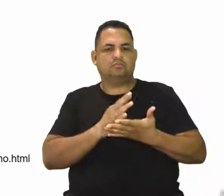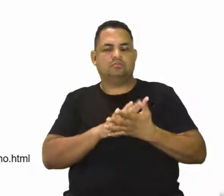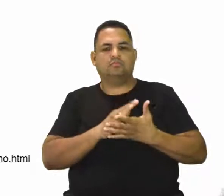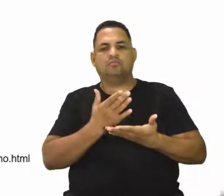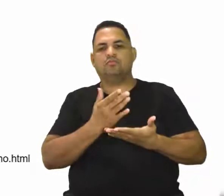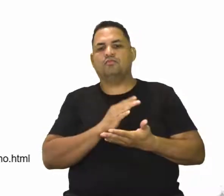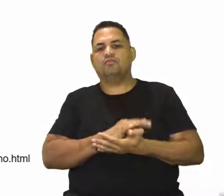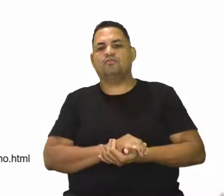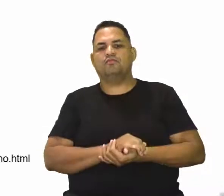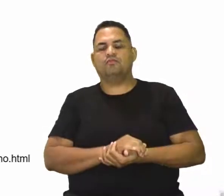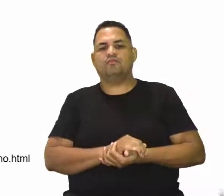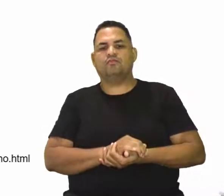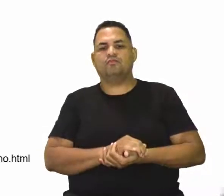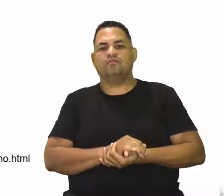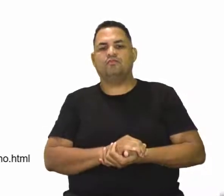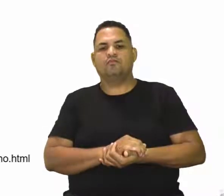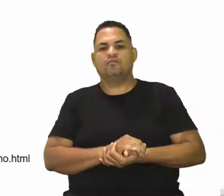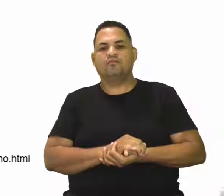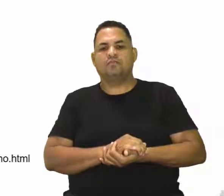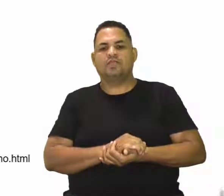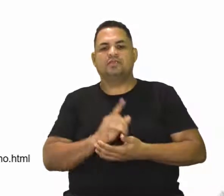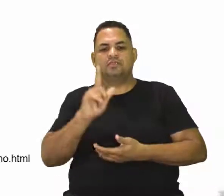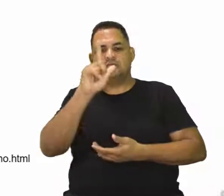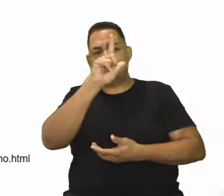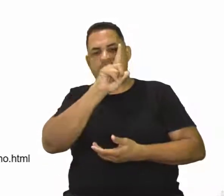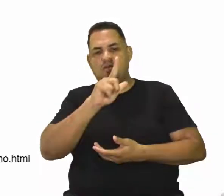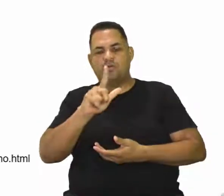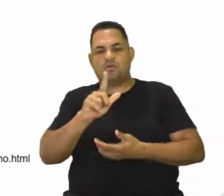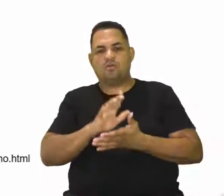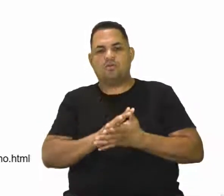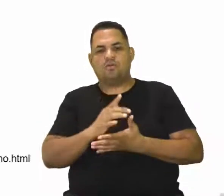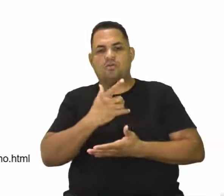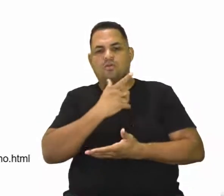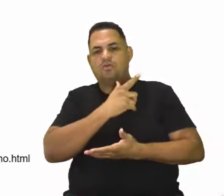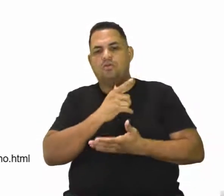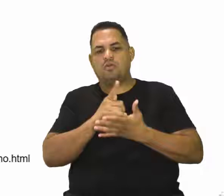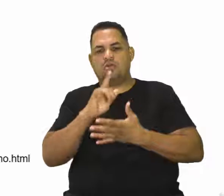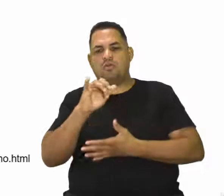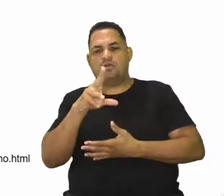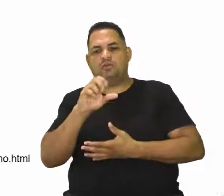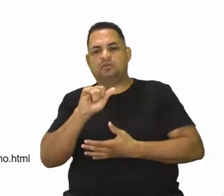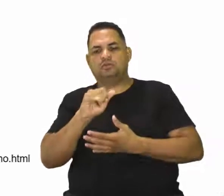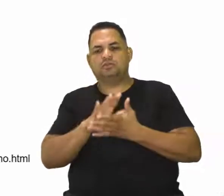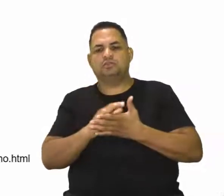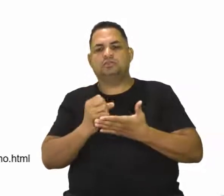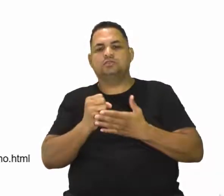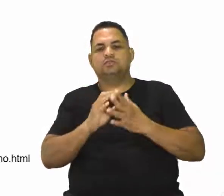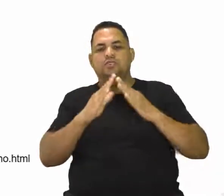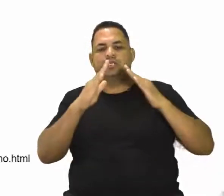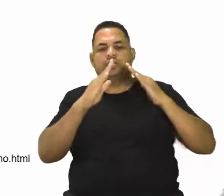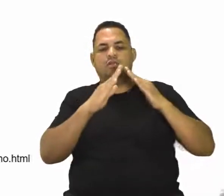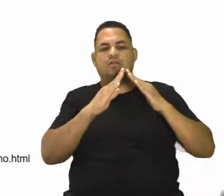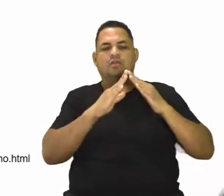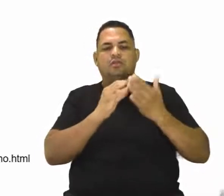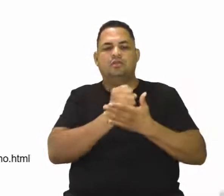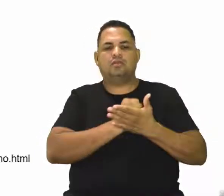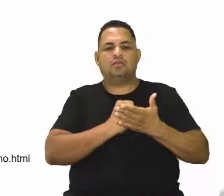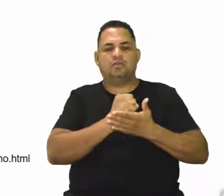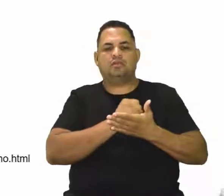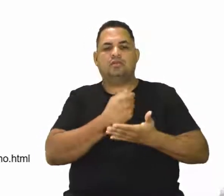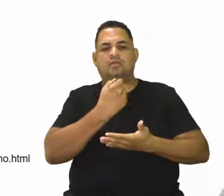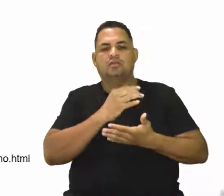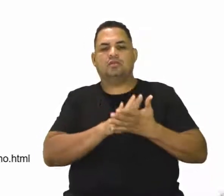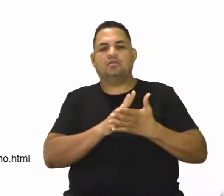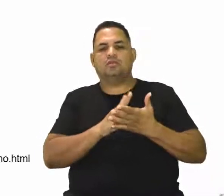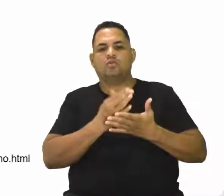redes de lojas, rede de farmácia, rede de comida,